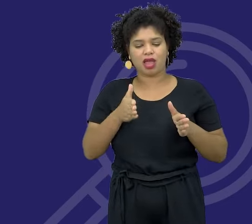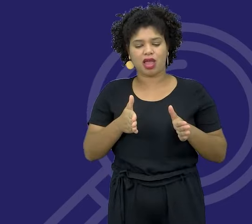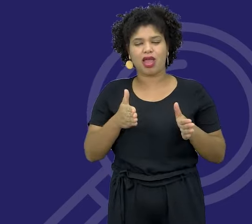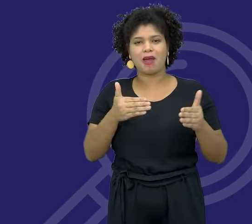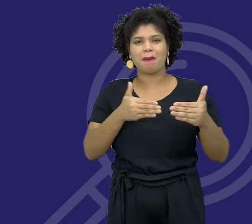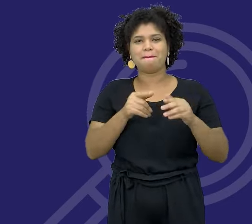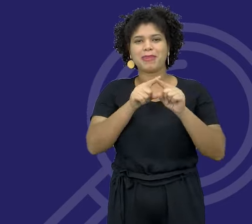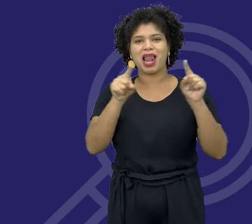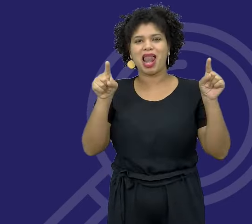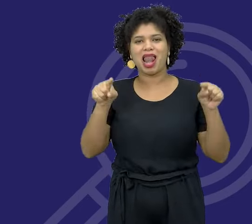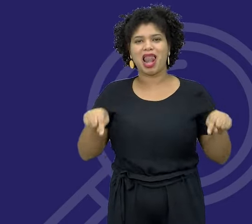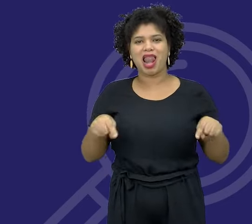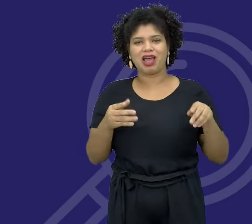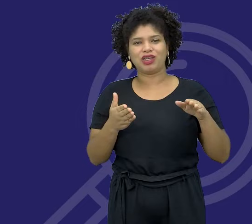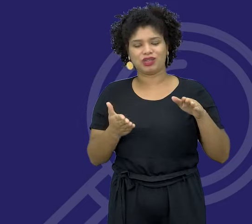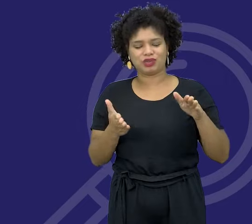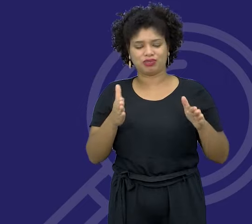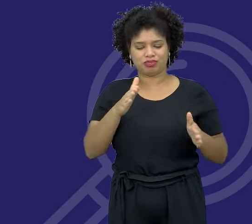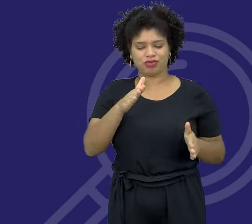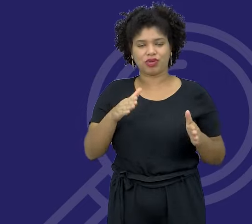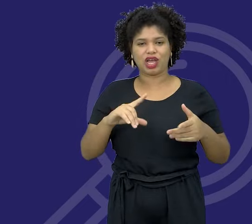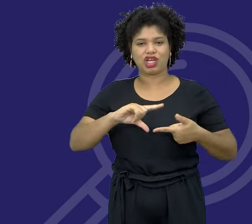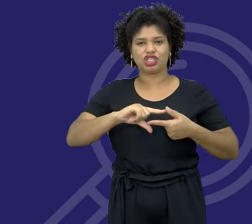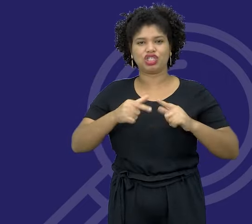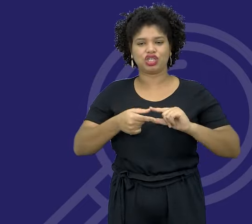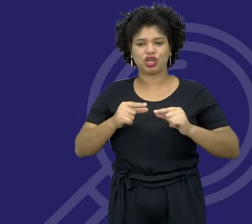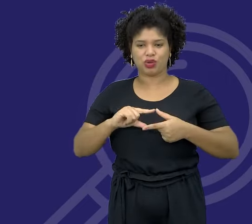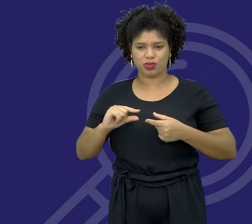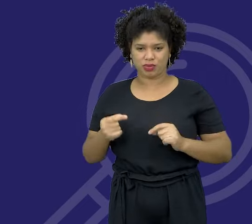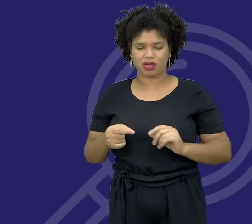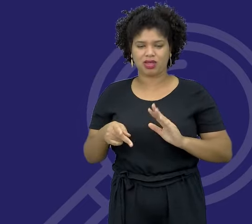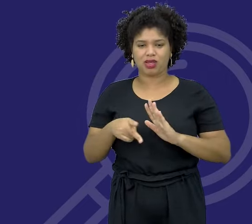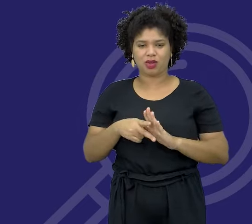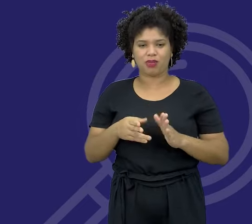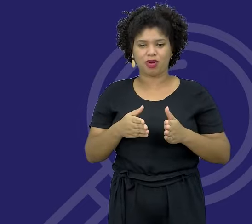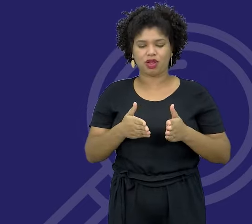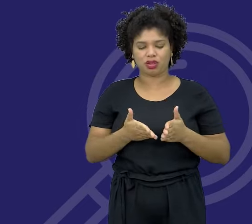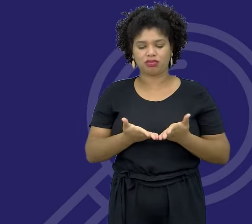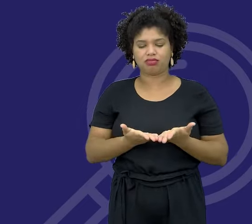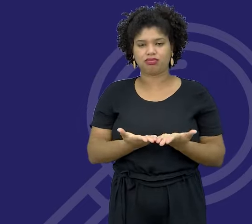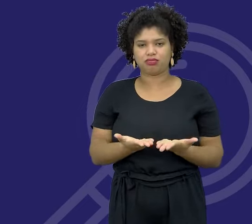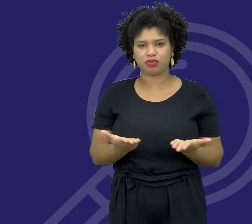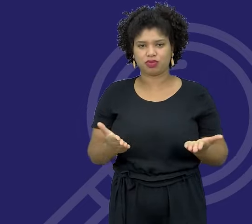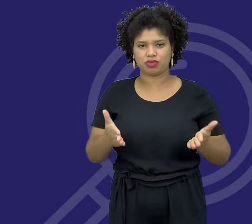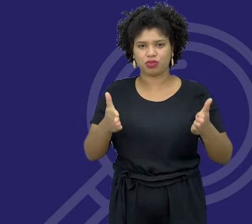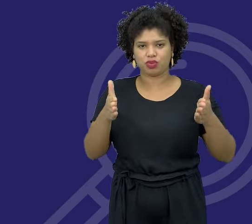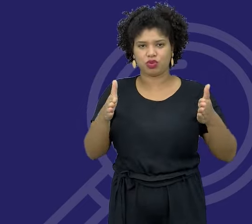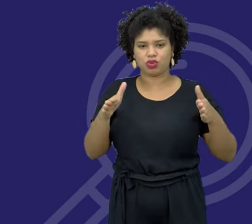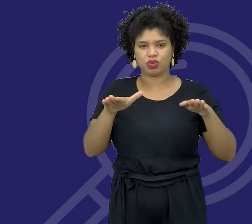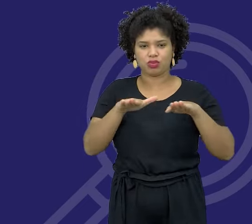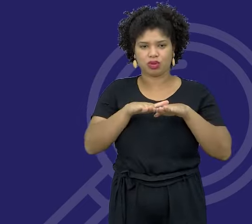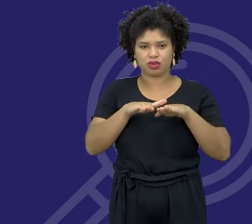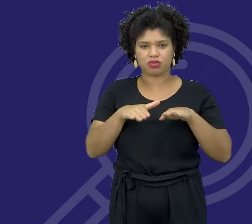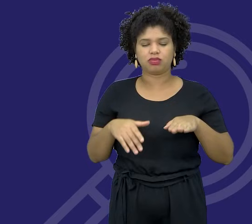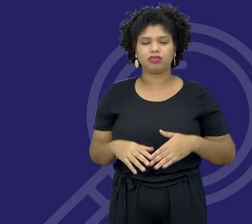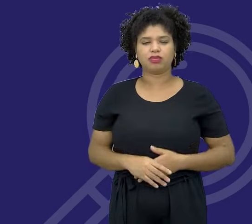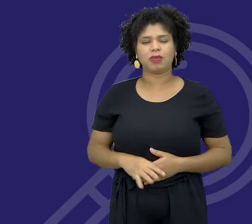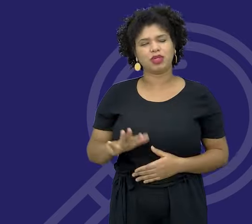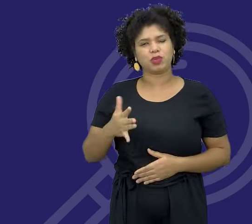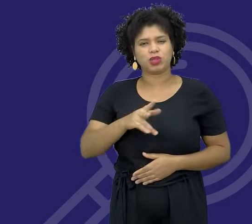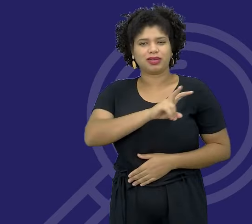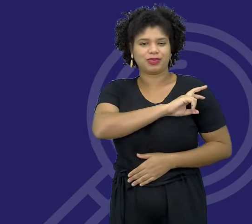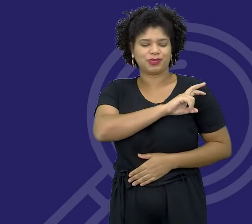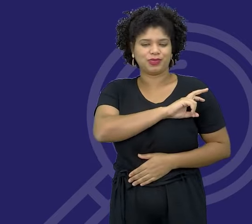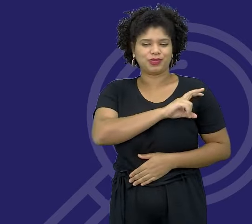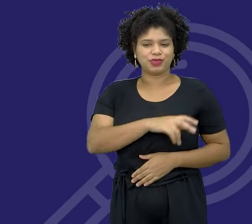anos iniciais inicia a geometria, essas questões de planificação em geometria, lá no quinto ano.